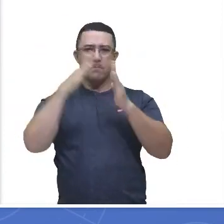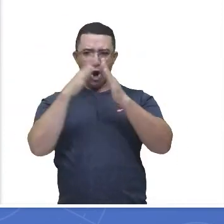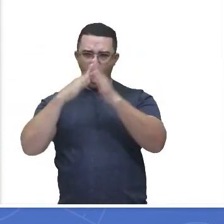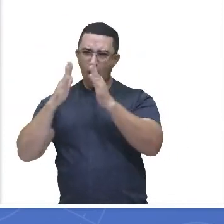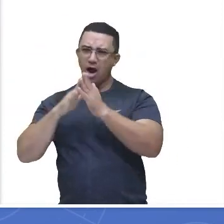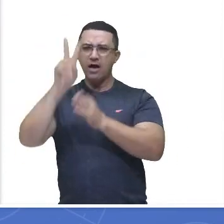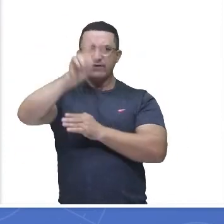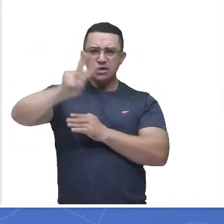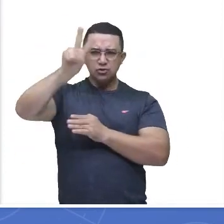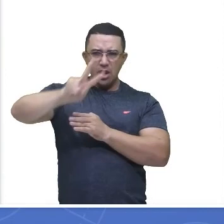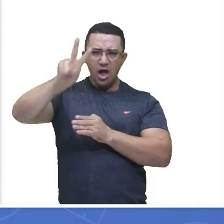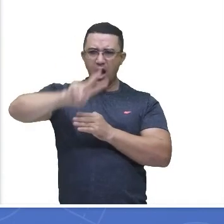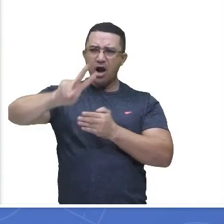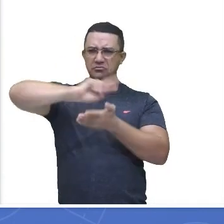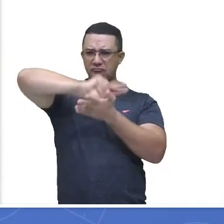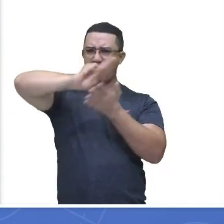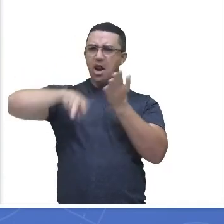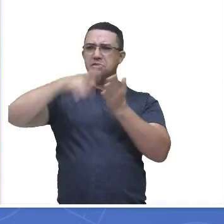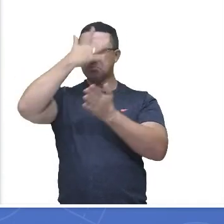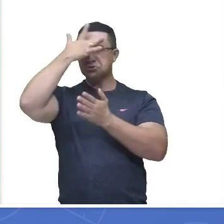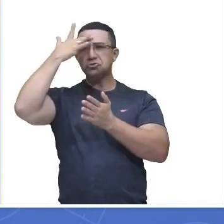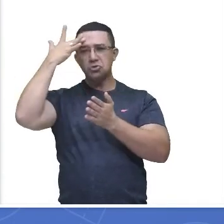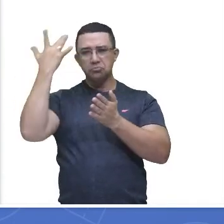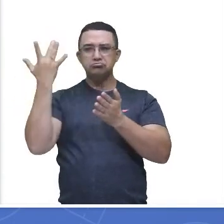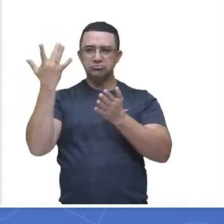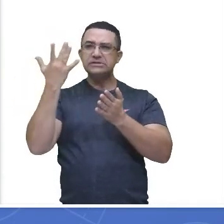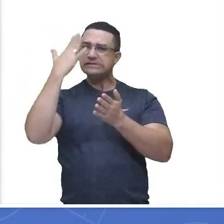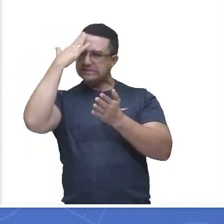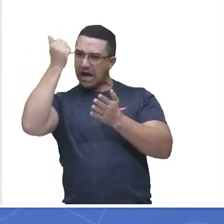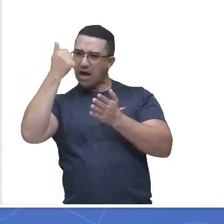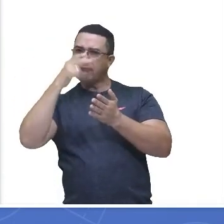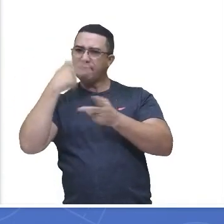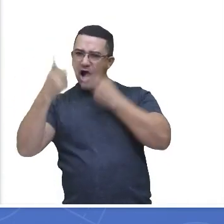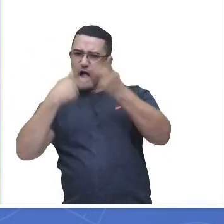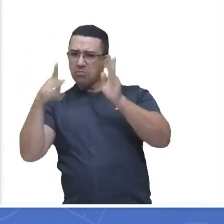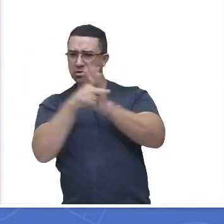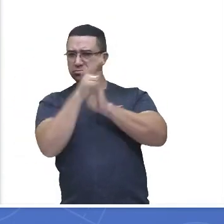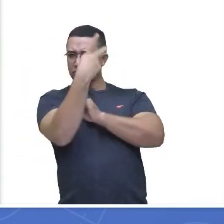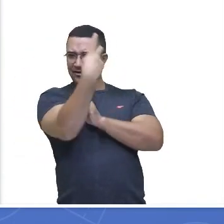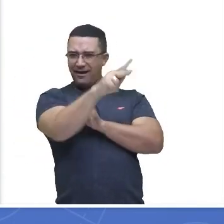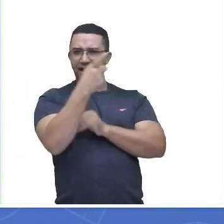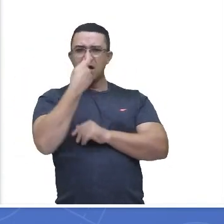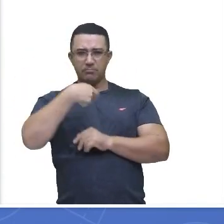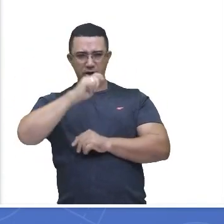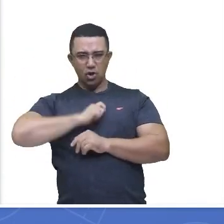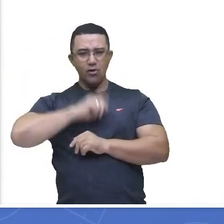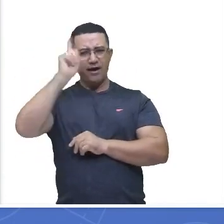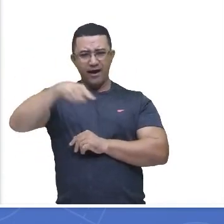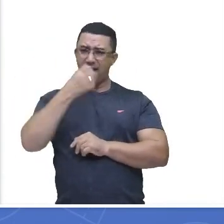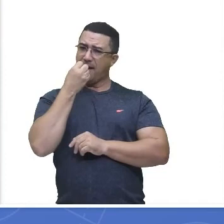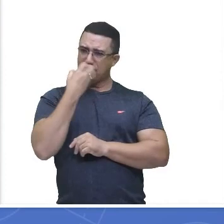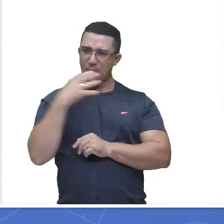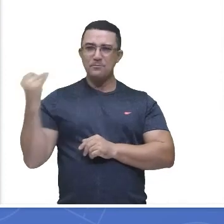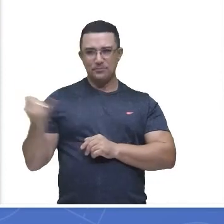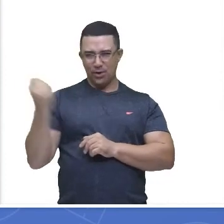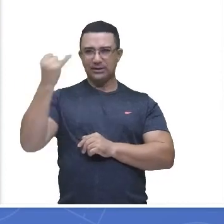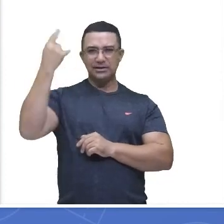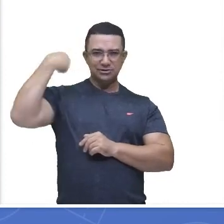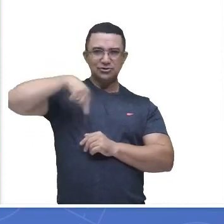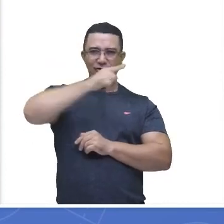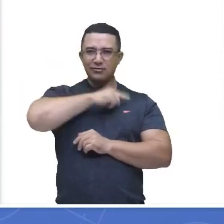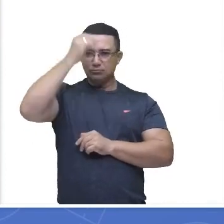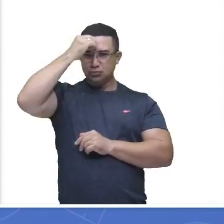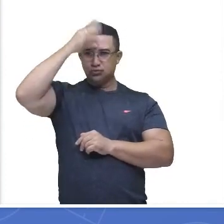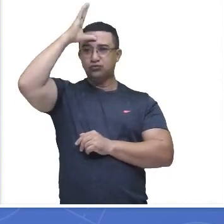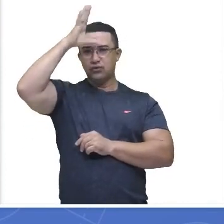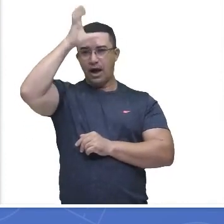no nosso estado. Então é interessante a gente aprender um pouquinho mais, não custa nada a gente enriquecer muito mais o nosso conhecimento,